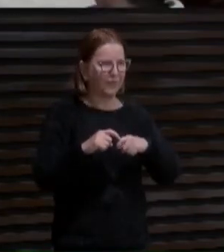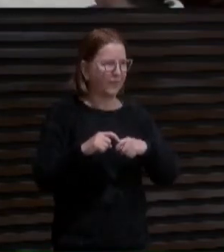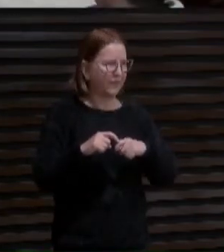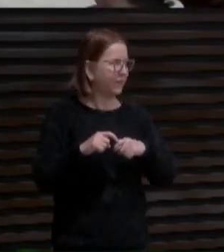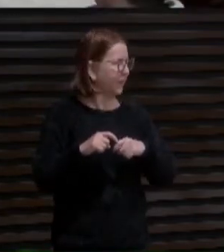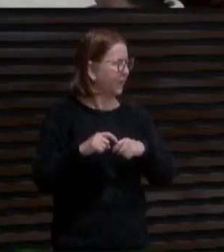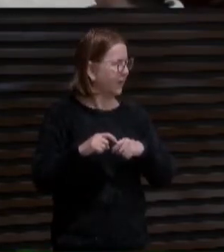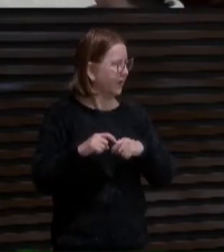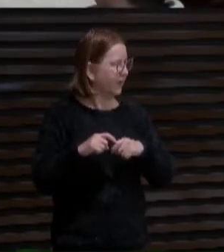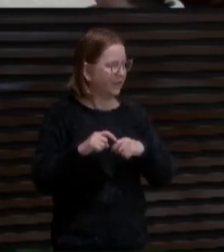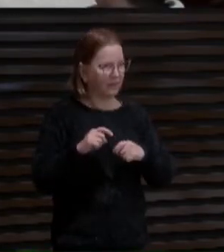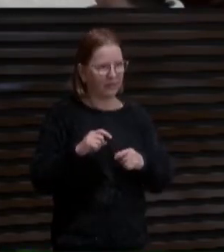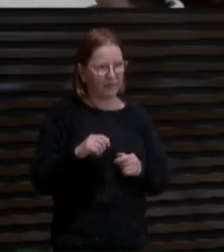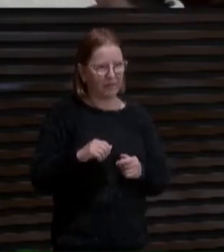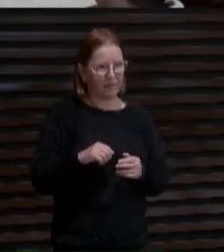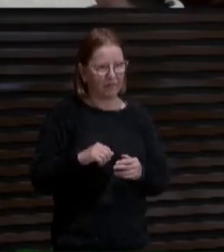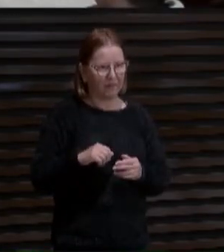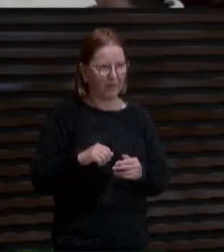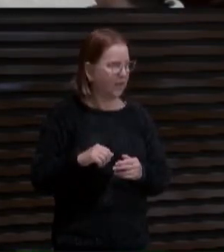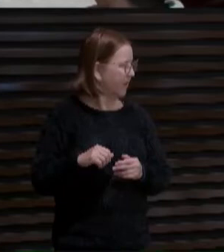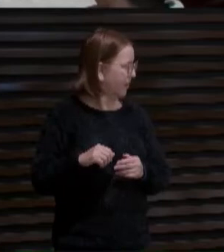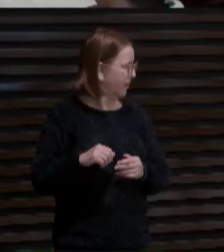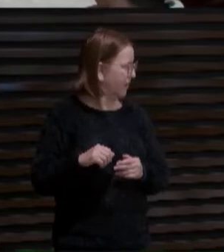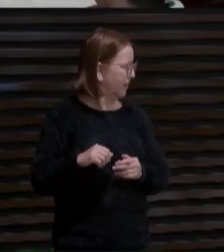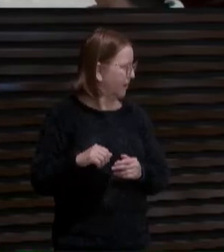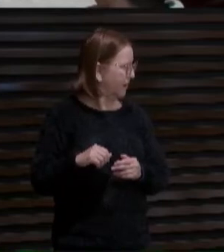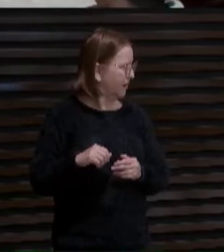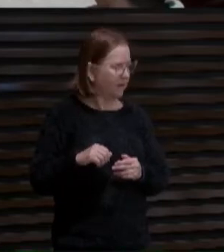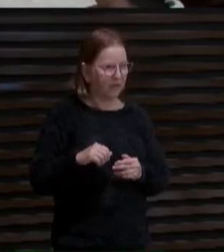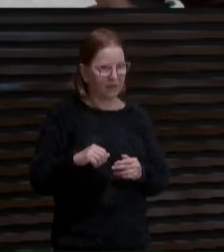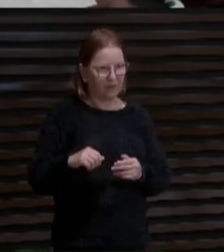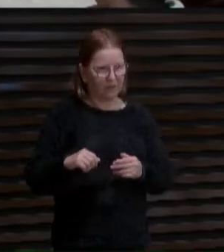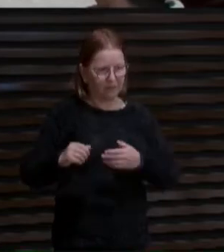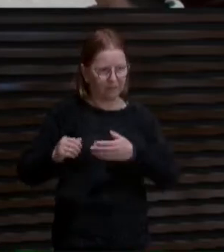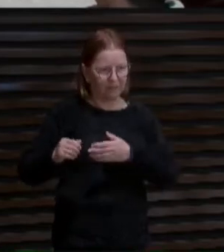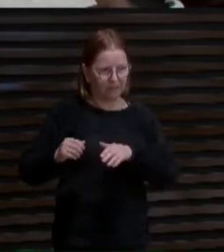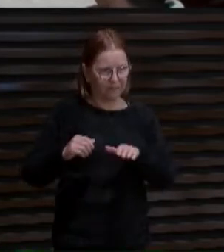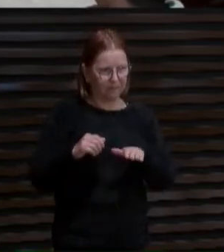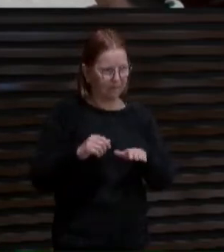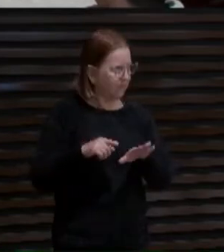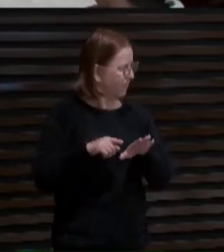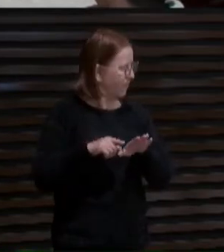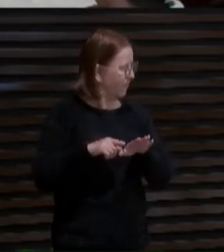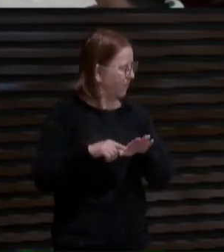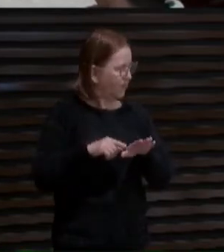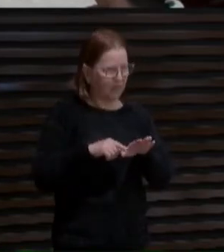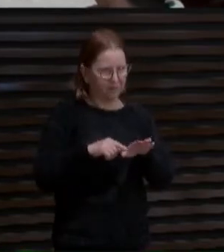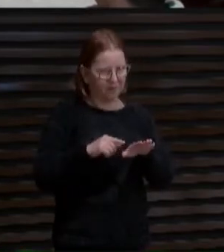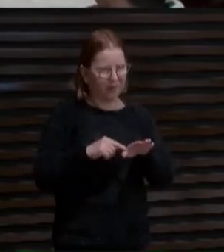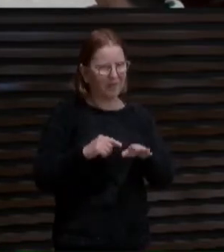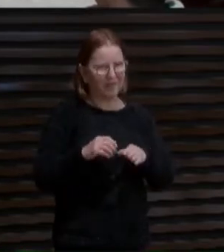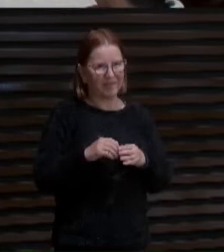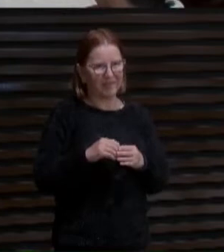um centímetro e meio mais maior que é de cá botei umas palmilhas aí já